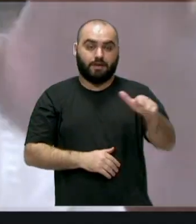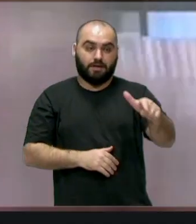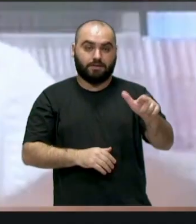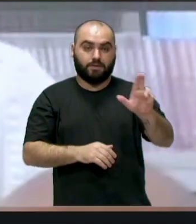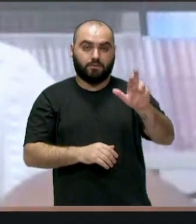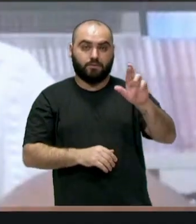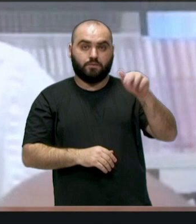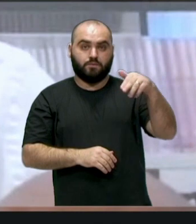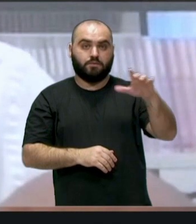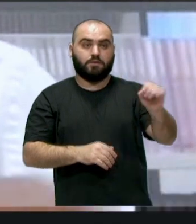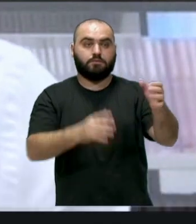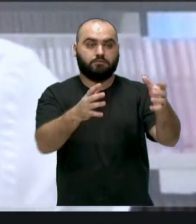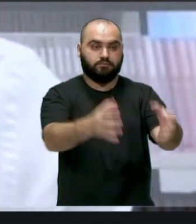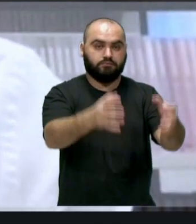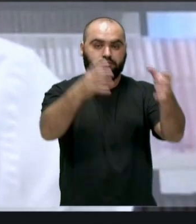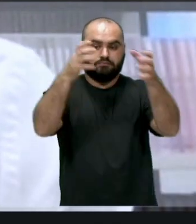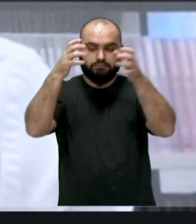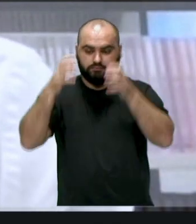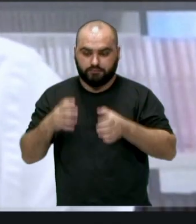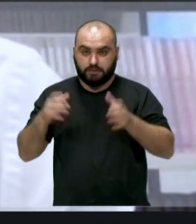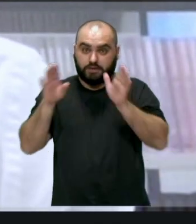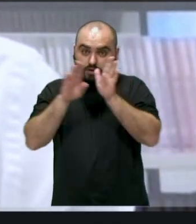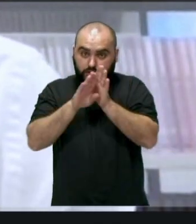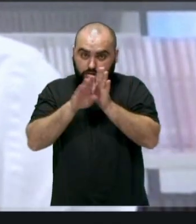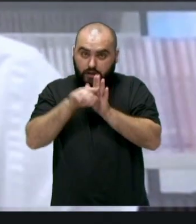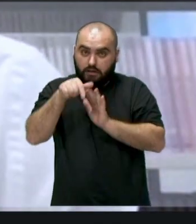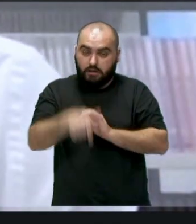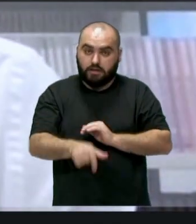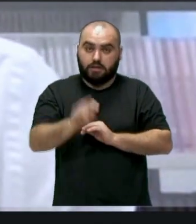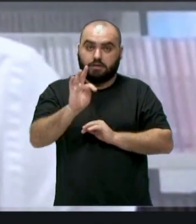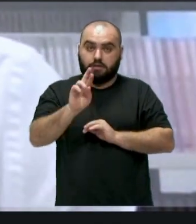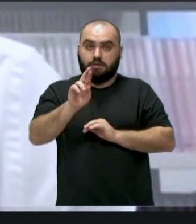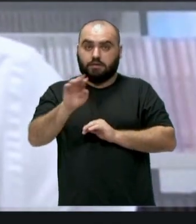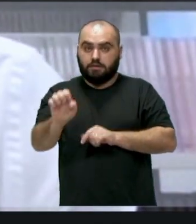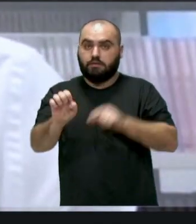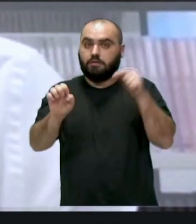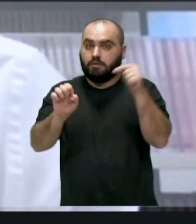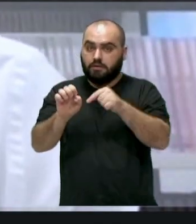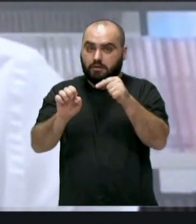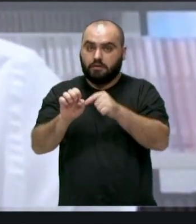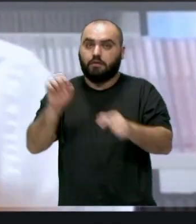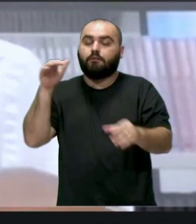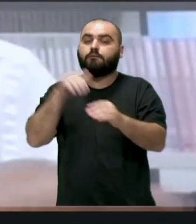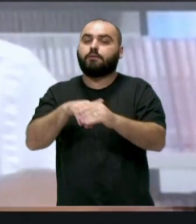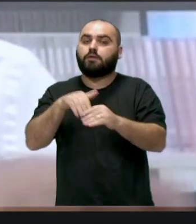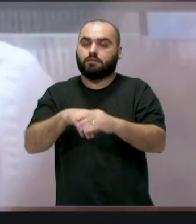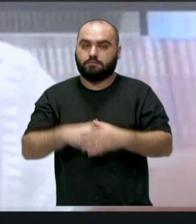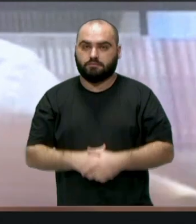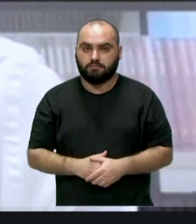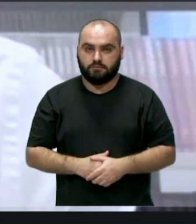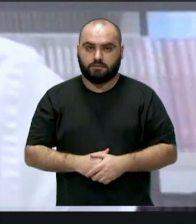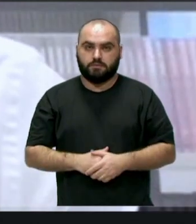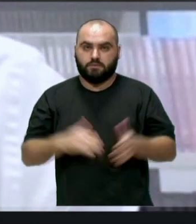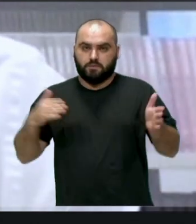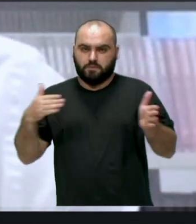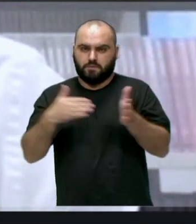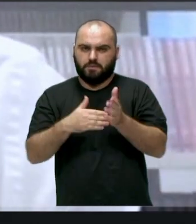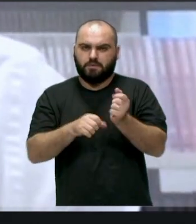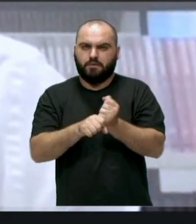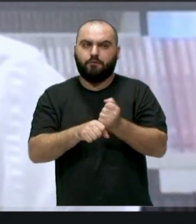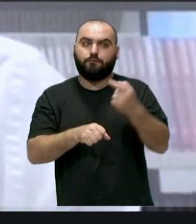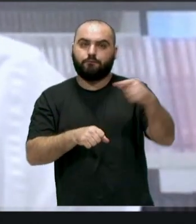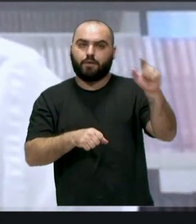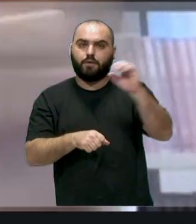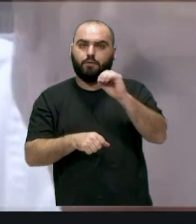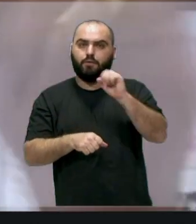retirada, é trazida aqui para a sede, para o Tribunal Regional Eleitoral, e aqui é feita uma eleição paralela. Esse último ano foi feito na sede da